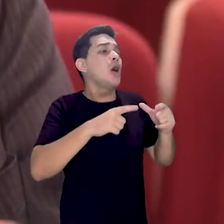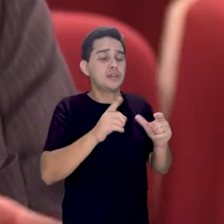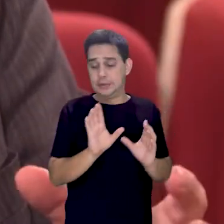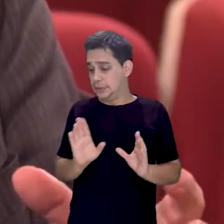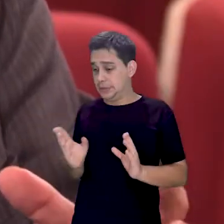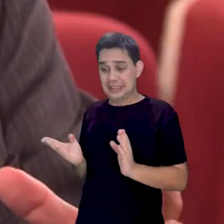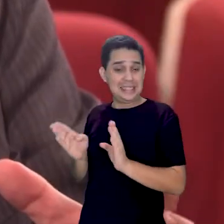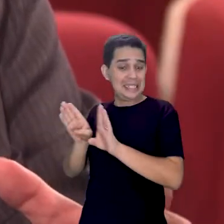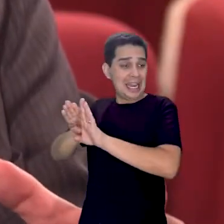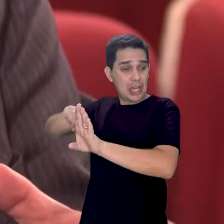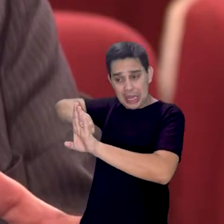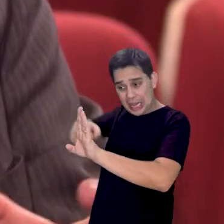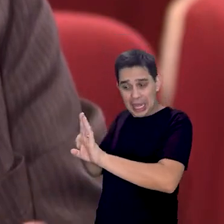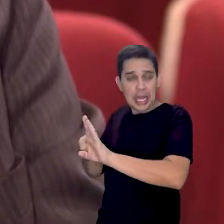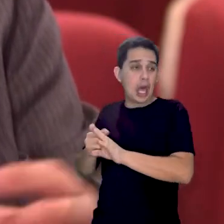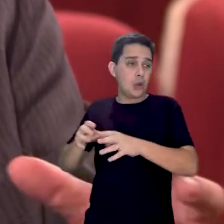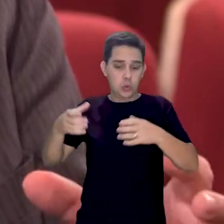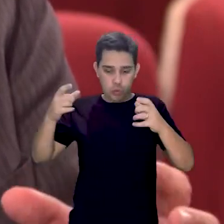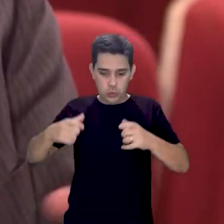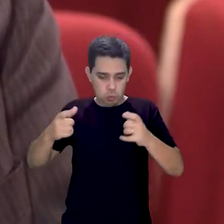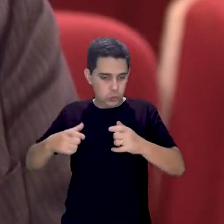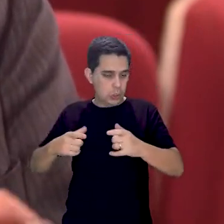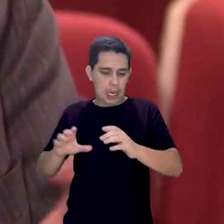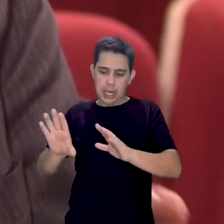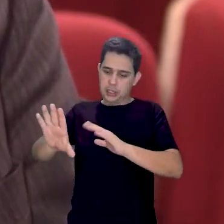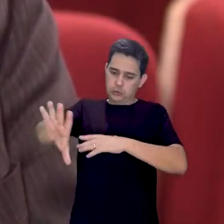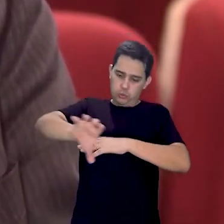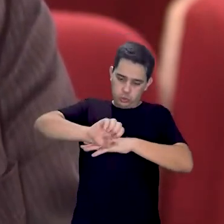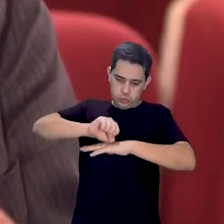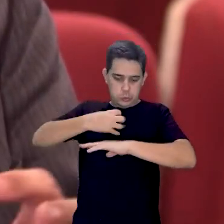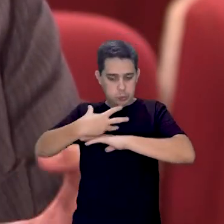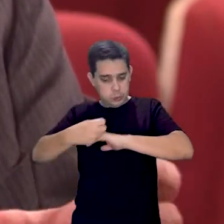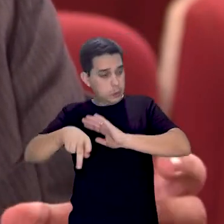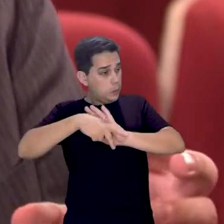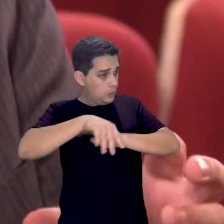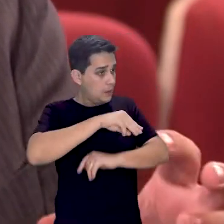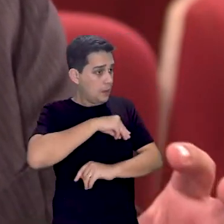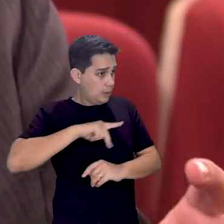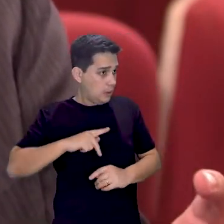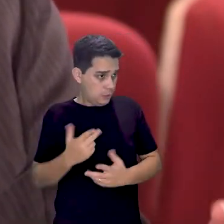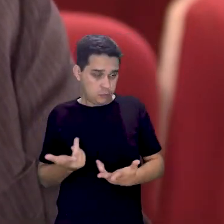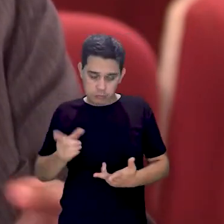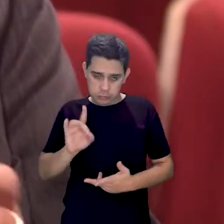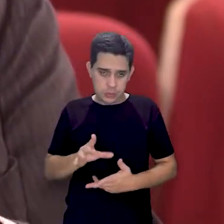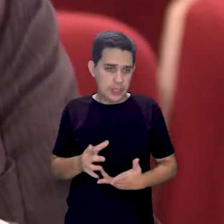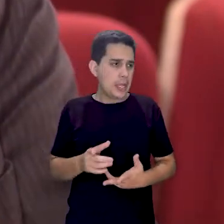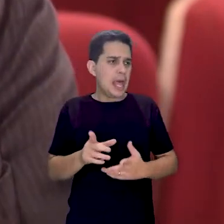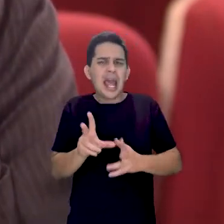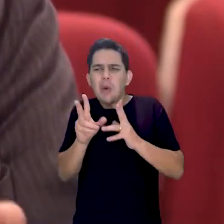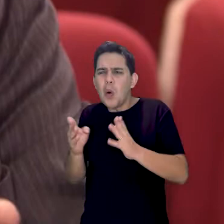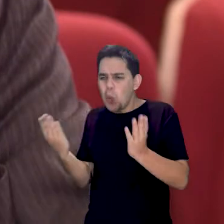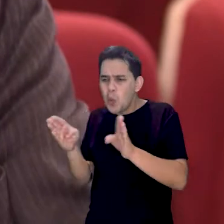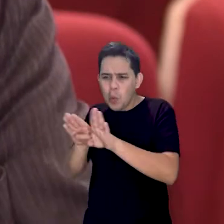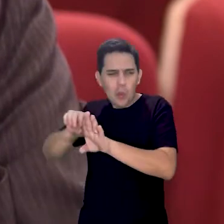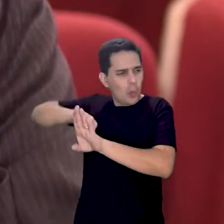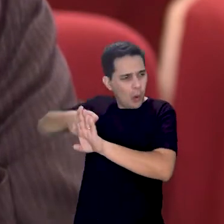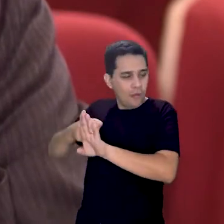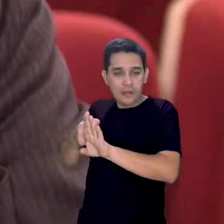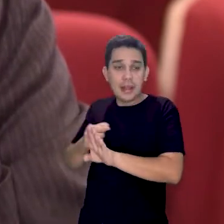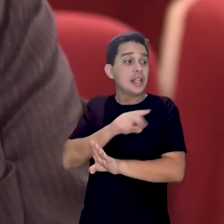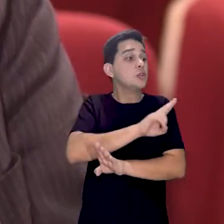como se fosse um cofre, né? A ouvidoria é como se fosse um cofre em que seu endereço, seu nome, sua identidade